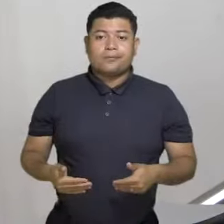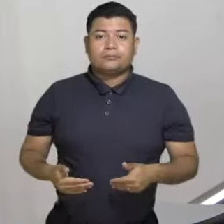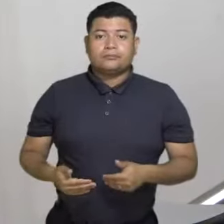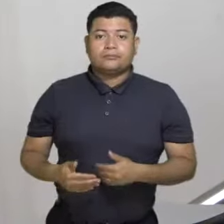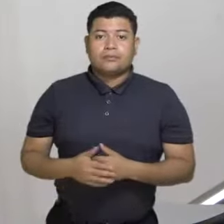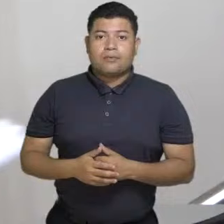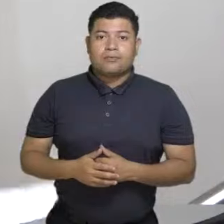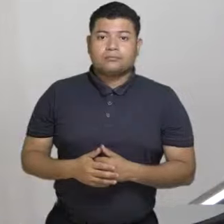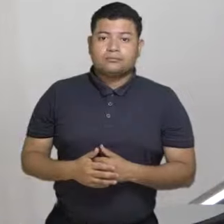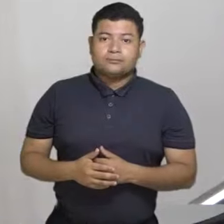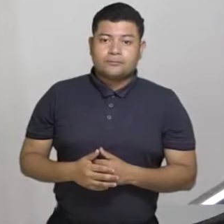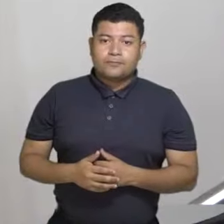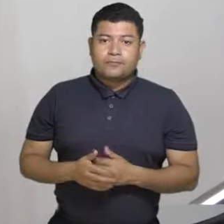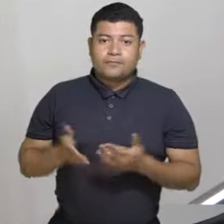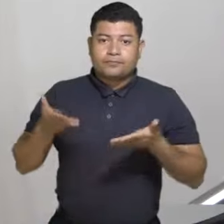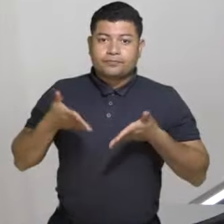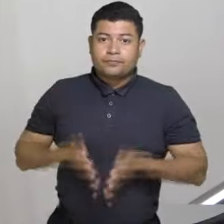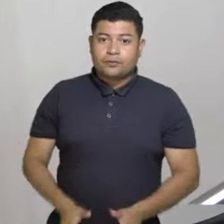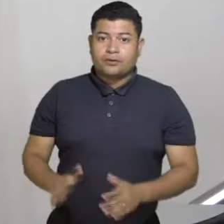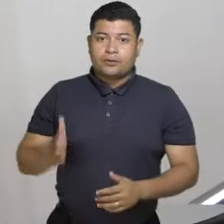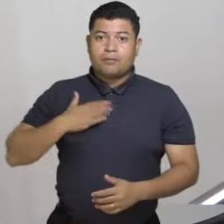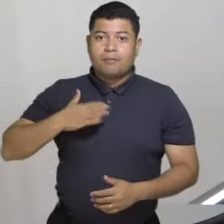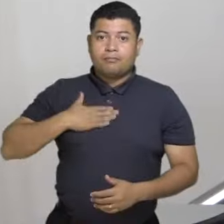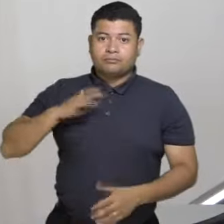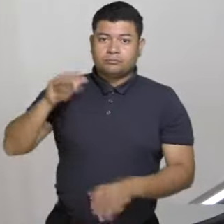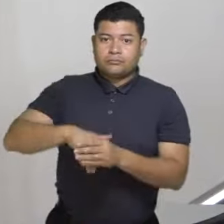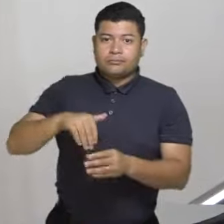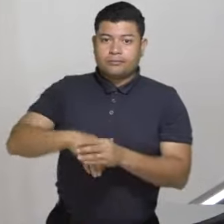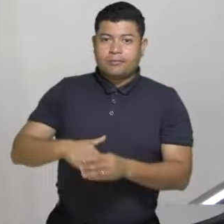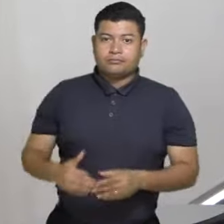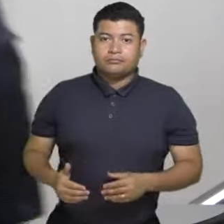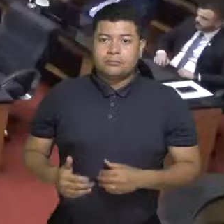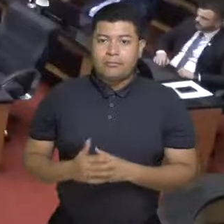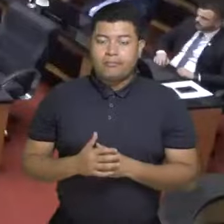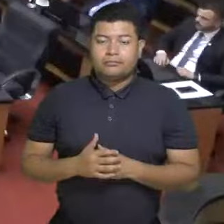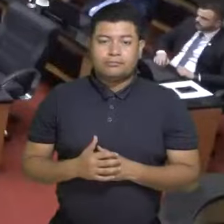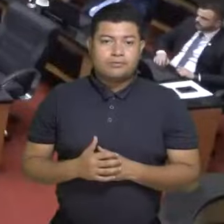nascer quem vai mandar o meu voto. Muito obrigada.